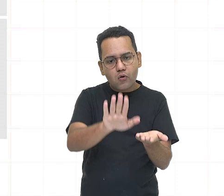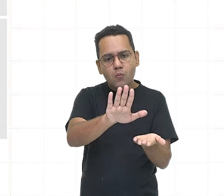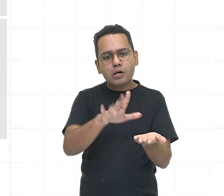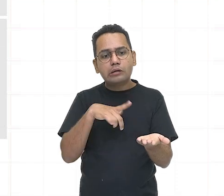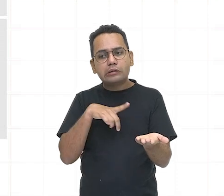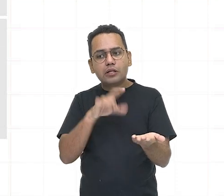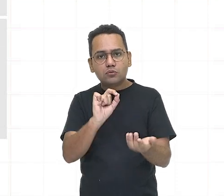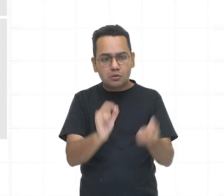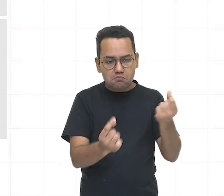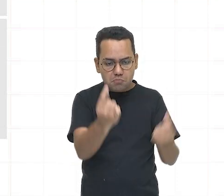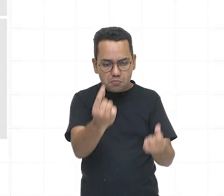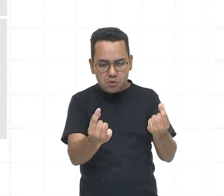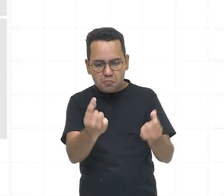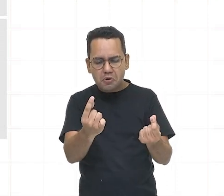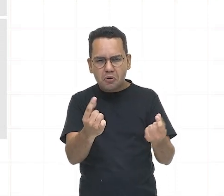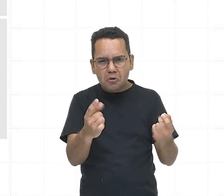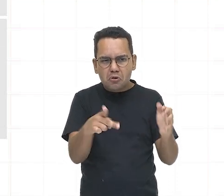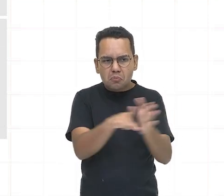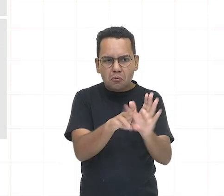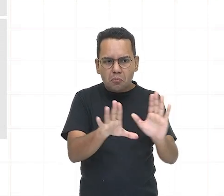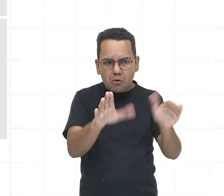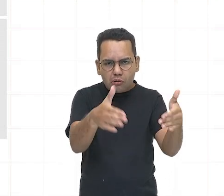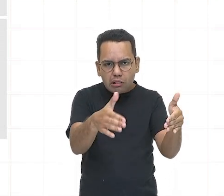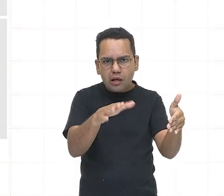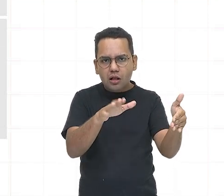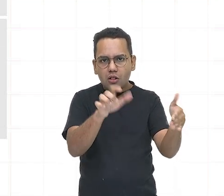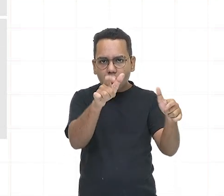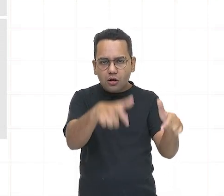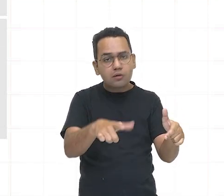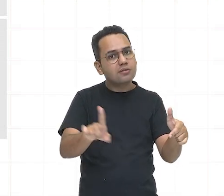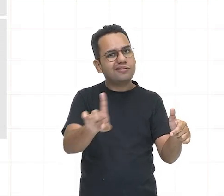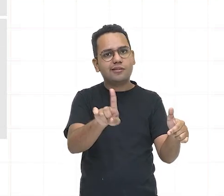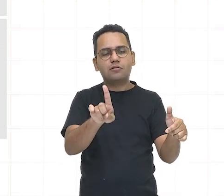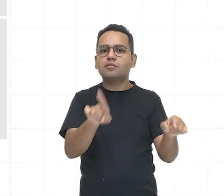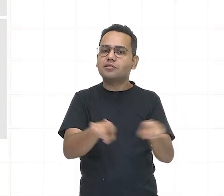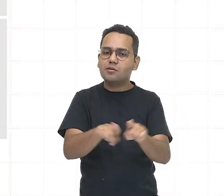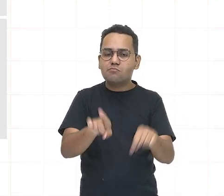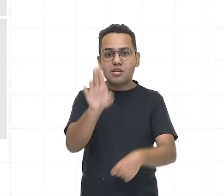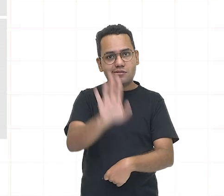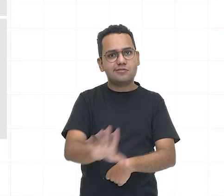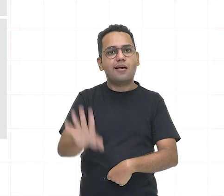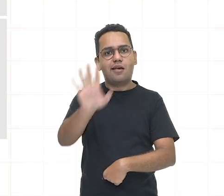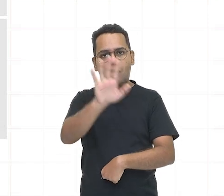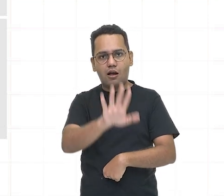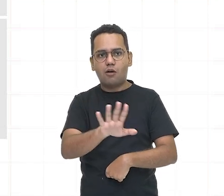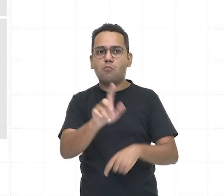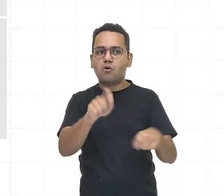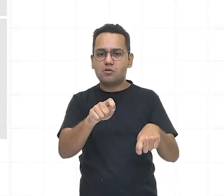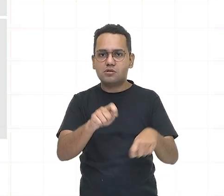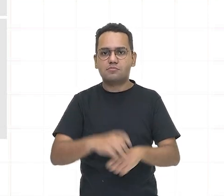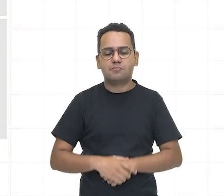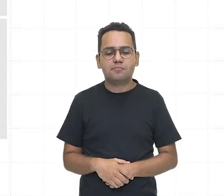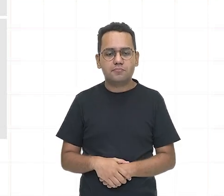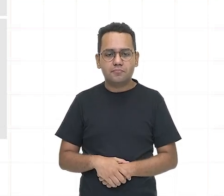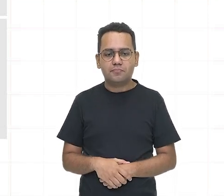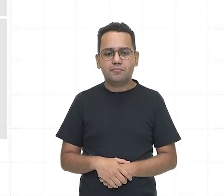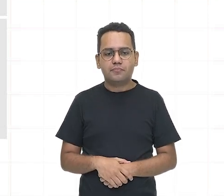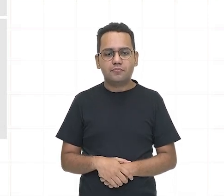não somente ali no continente europeu, mas considerados aí no mundo inteiro, globalmente. Então,